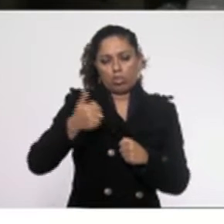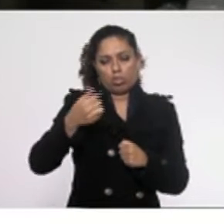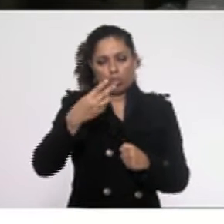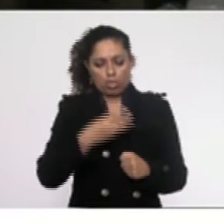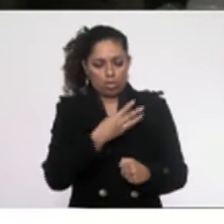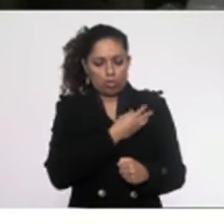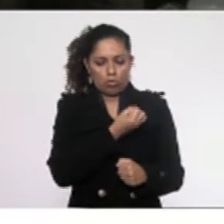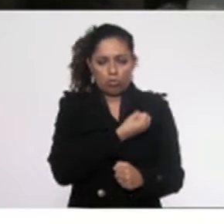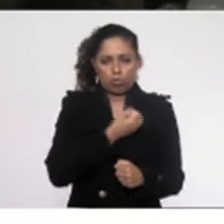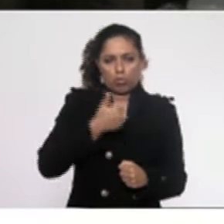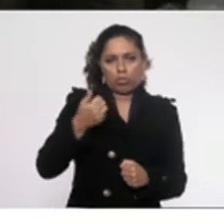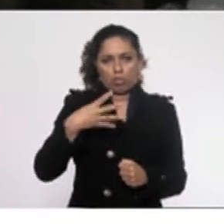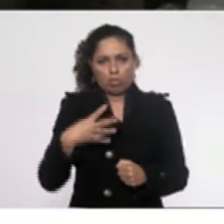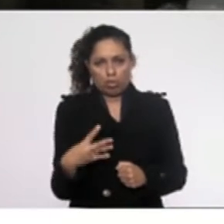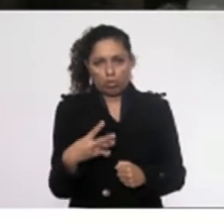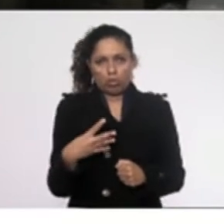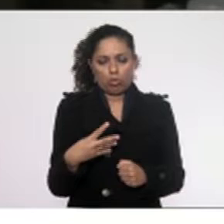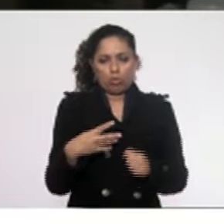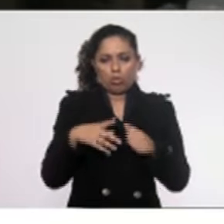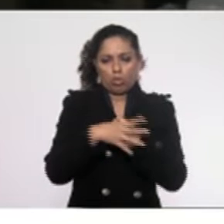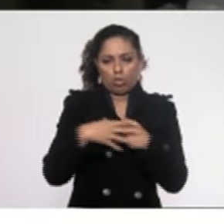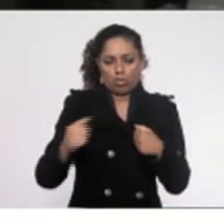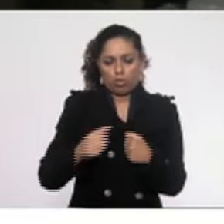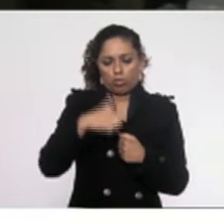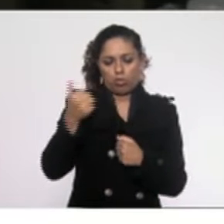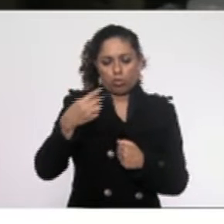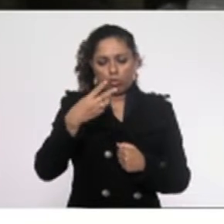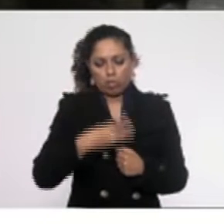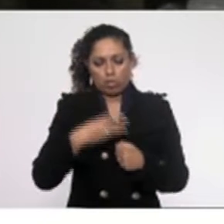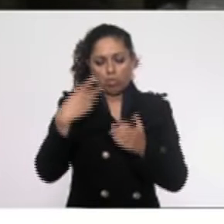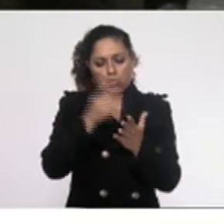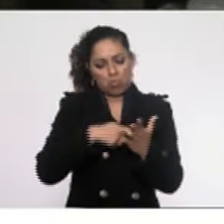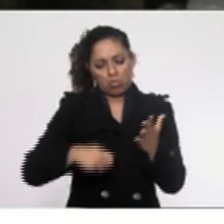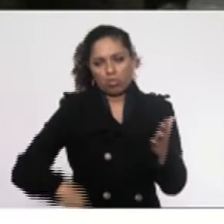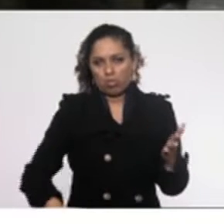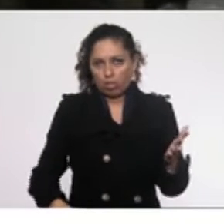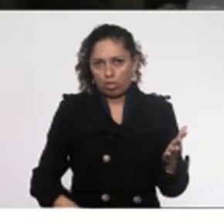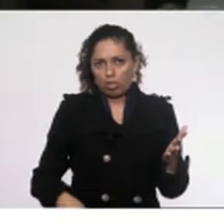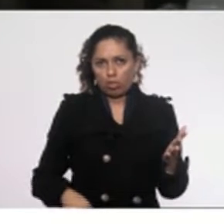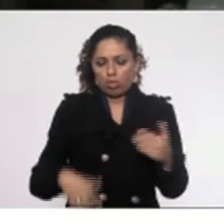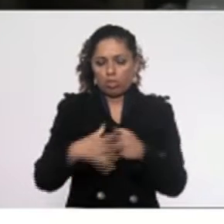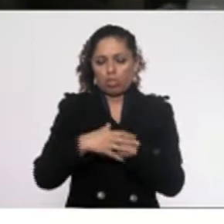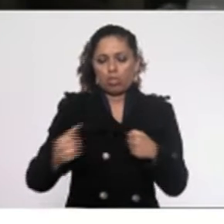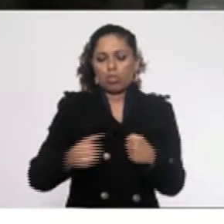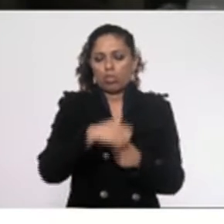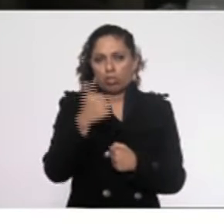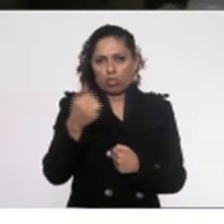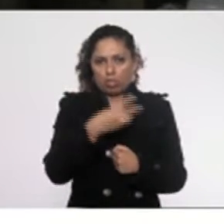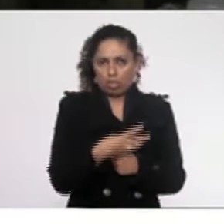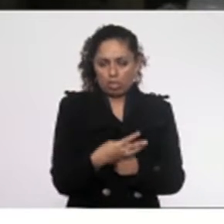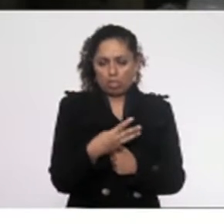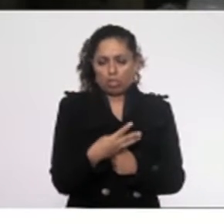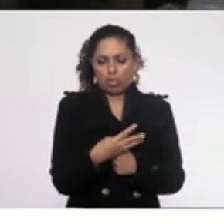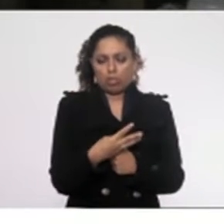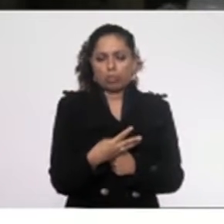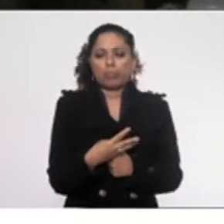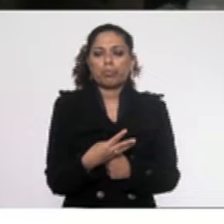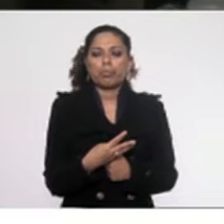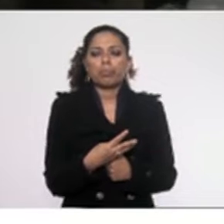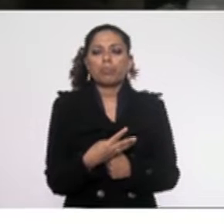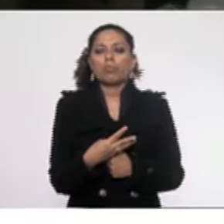13 e 14 ao artigo 13 com a seguinte redação. Artigo 13,